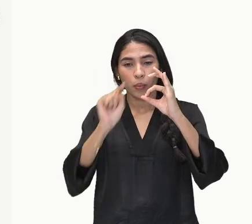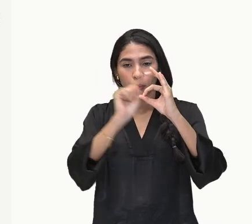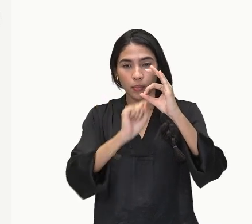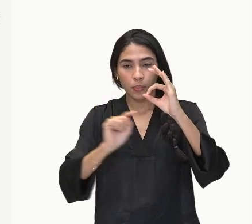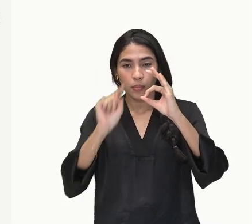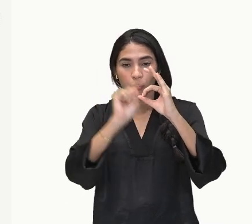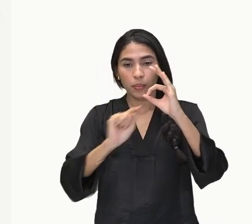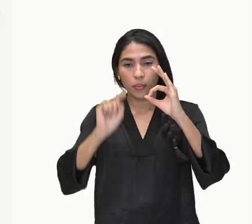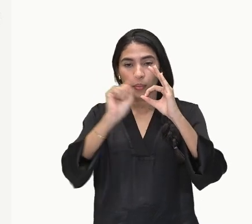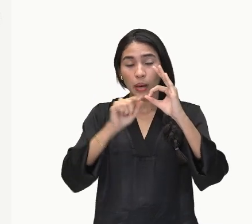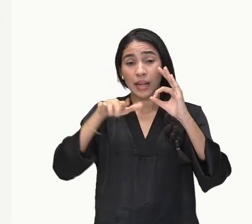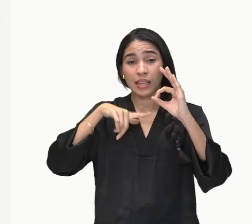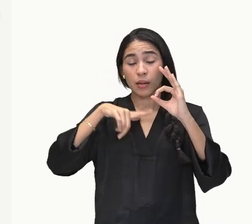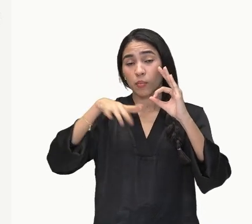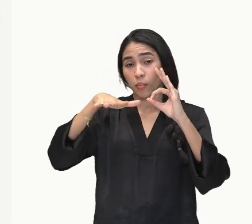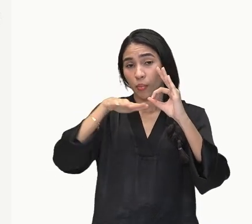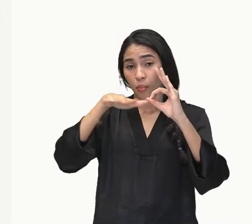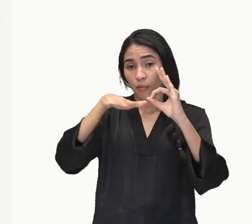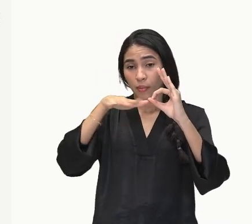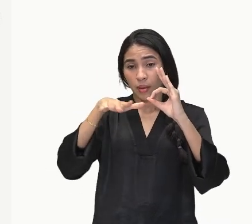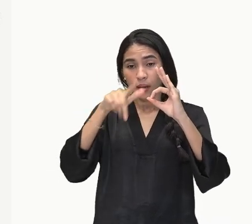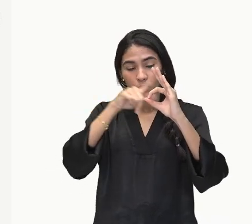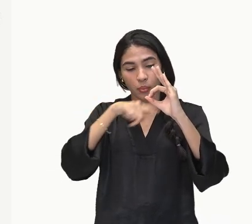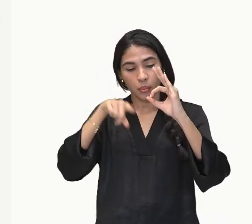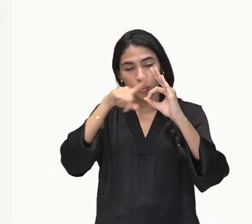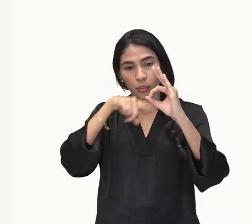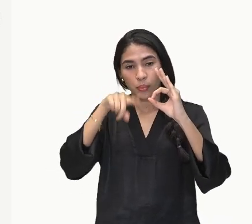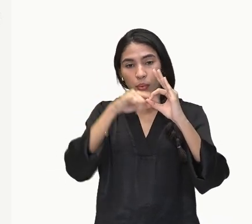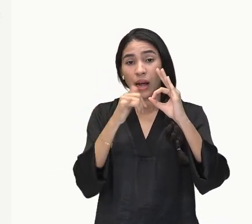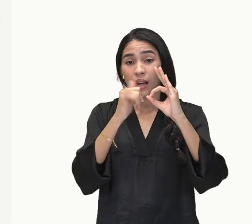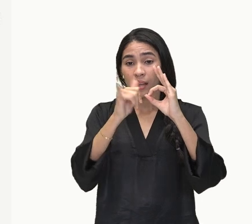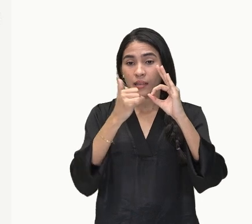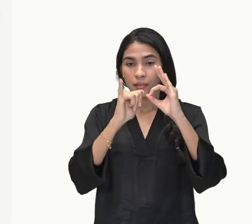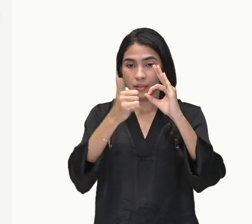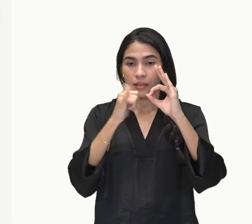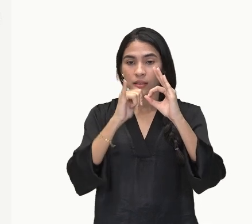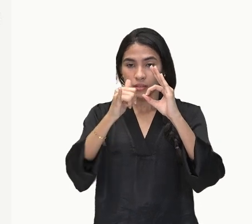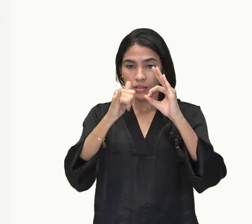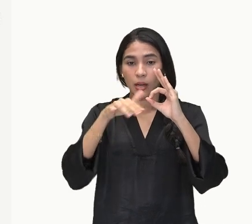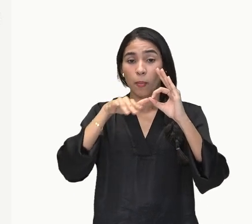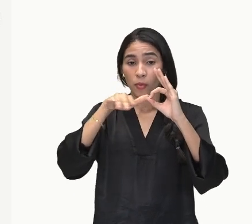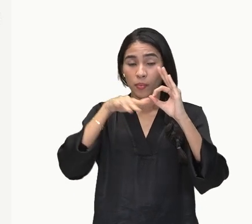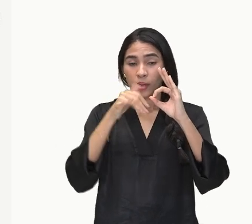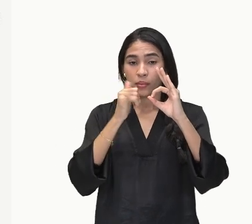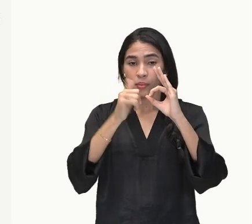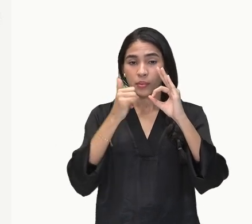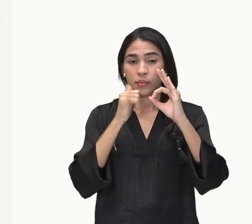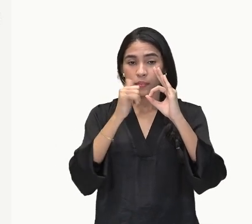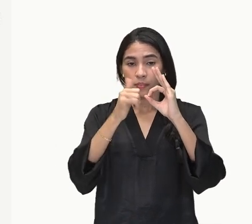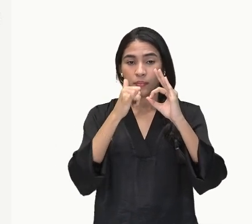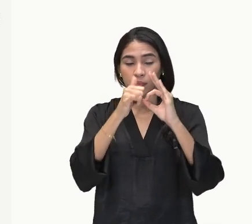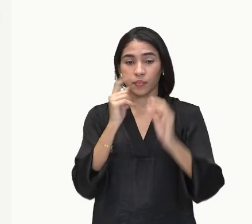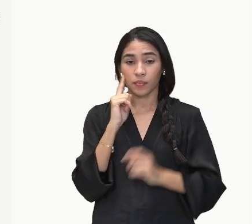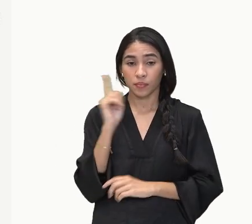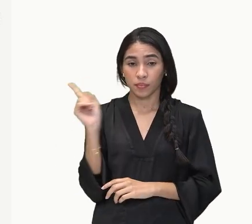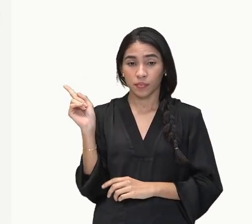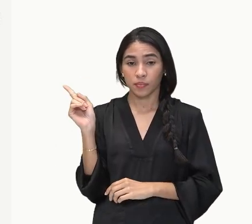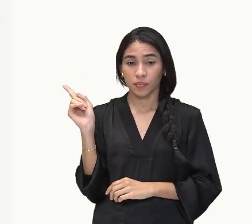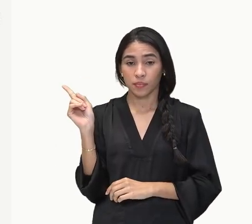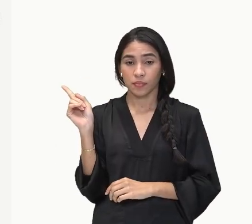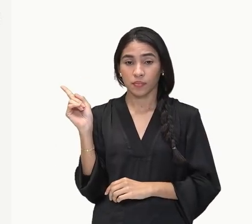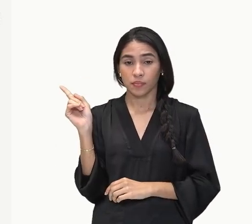o movimento, olha só a transformação aqui de energia, né? A gente já tem a energia de movimento. O movimento da